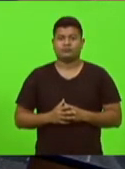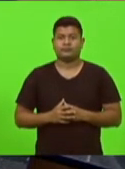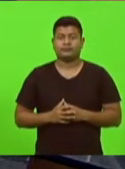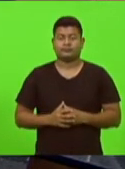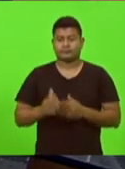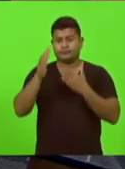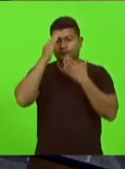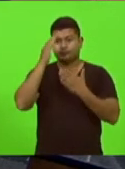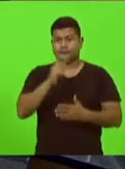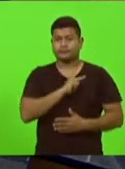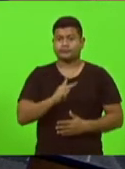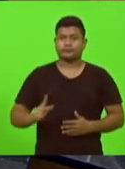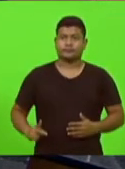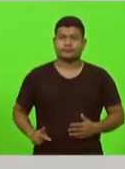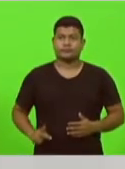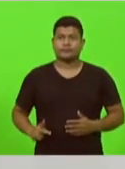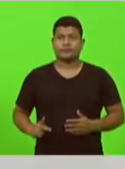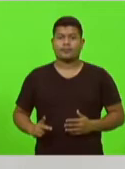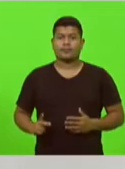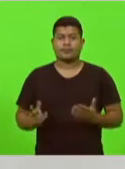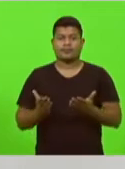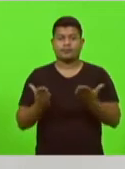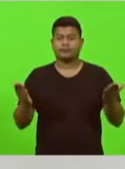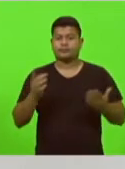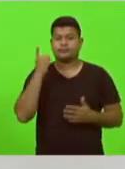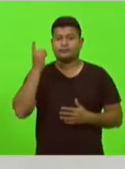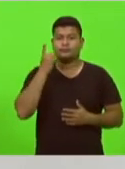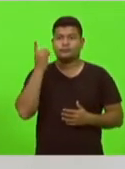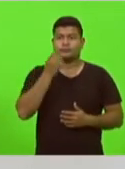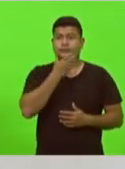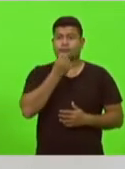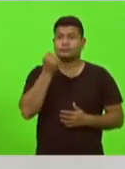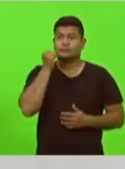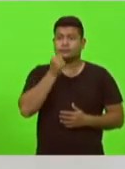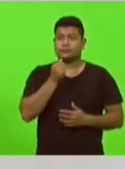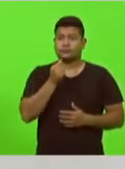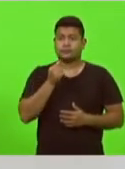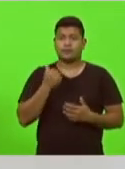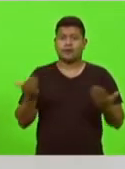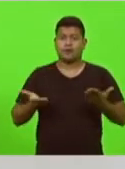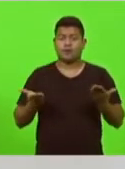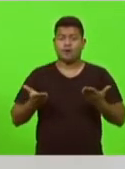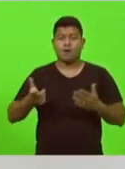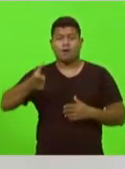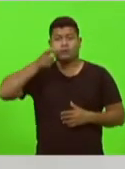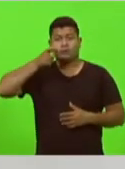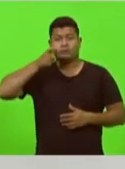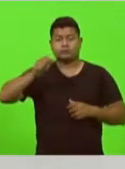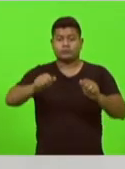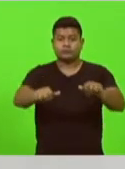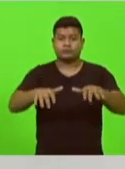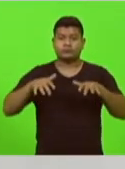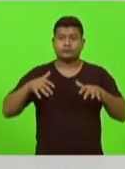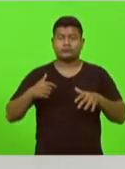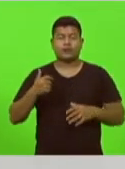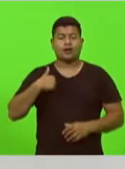Obrigado, presidente, caros colegas, pessoas que nos acompanham. Eu comecei